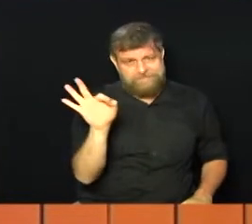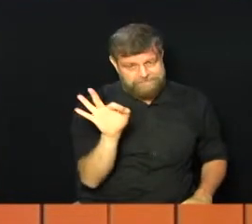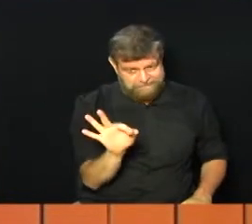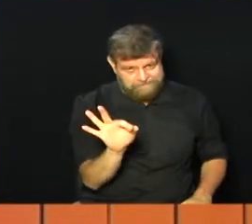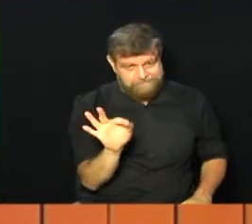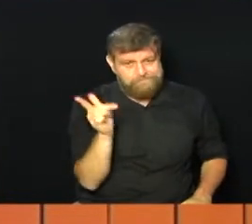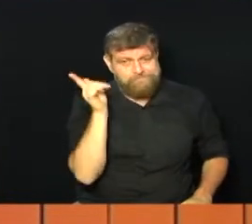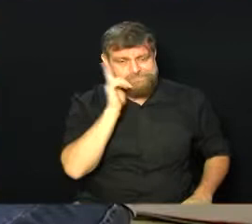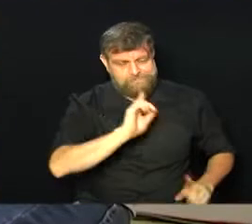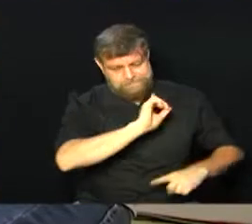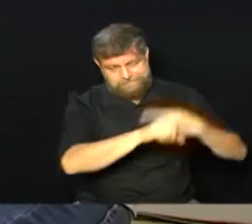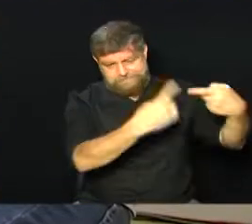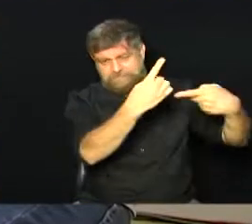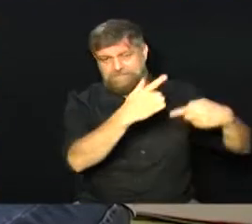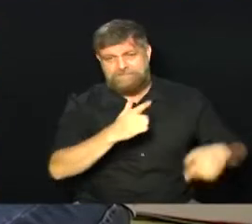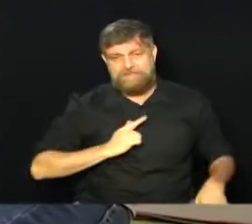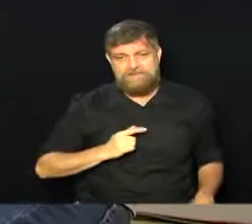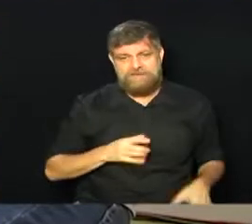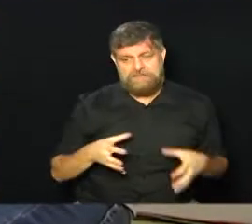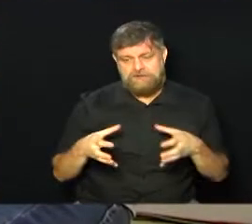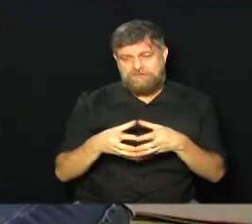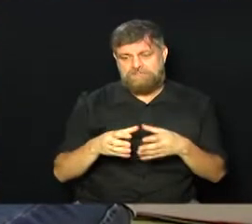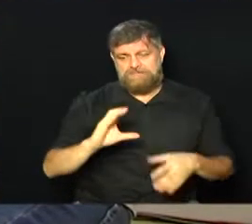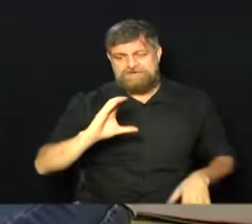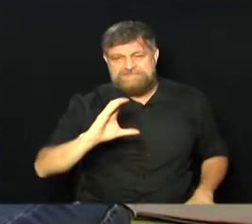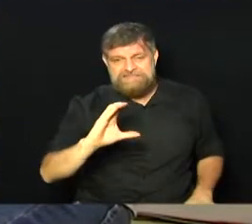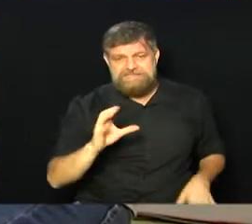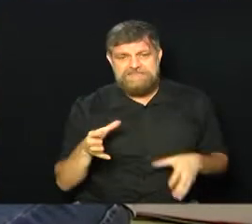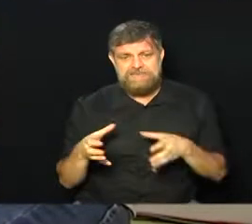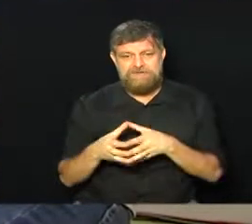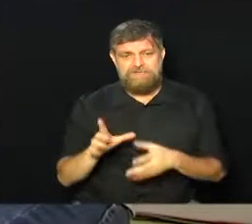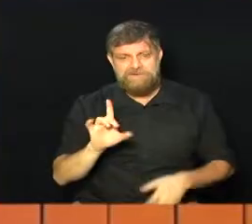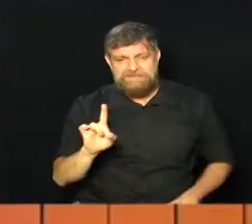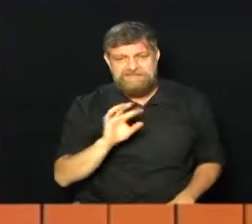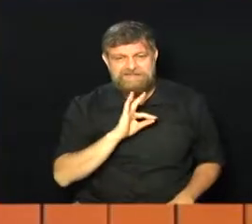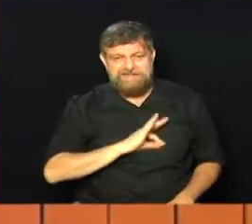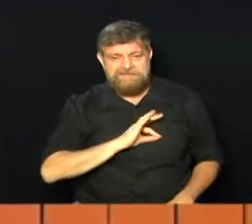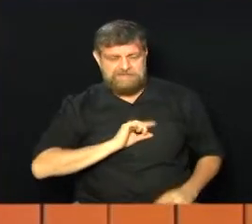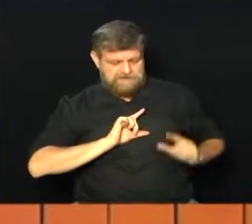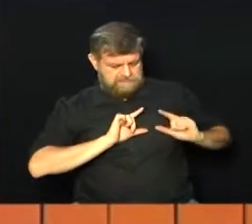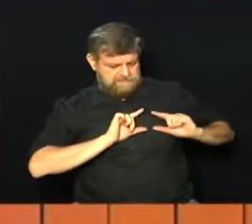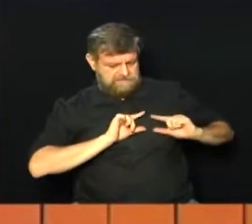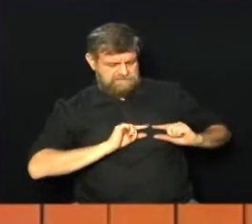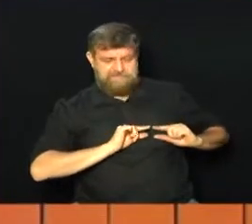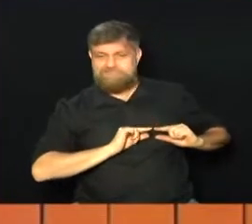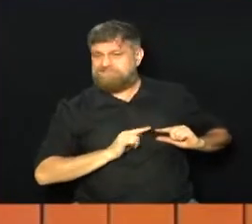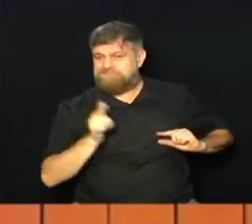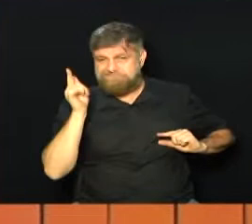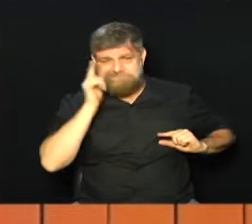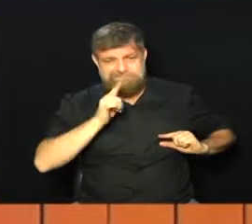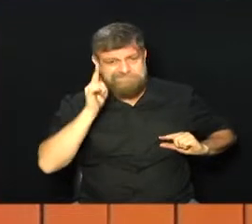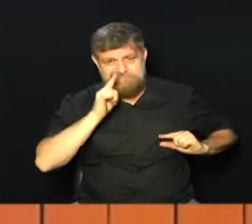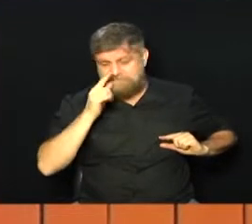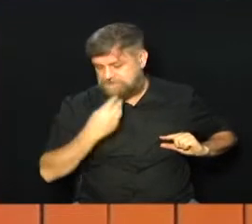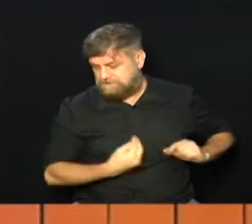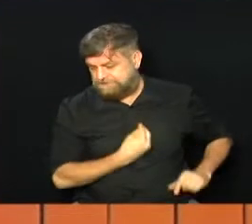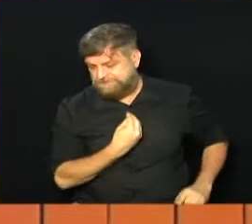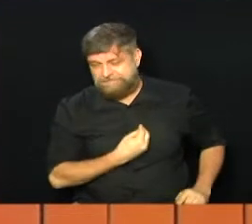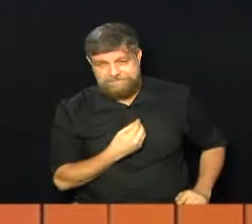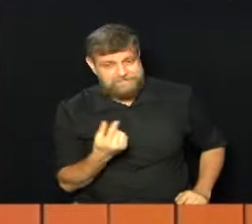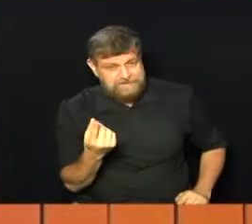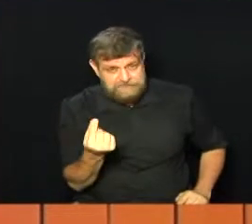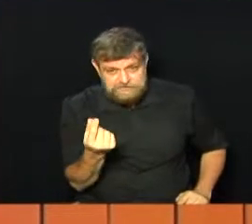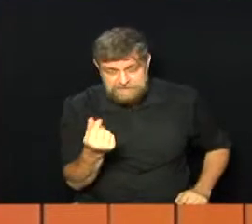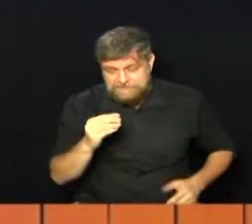né? A partir de Série C, Série D, já é um salário muito inferior, que você não consegue essa independência financeira que